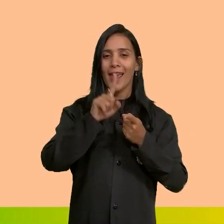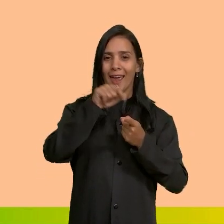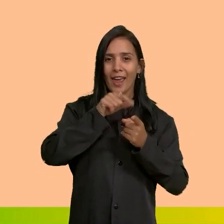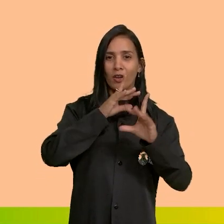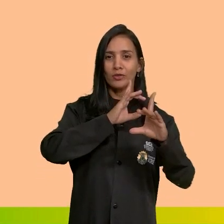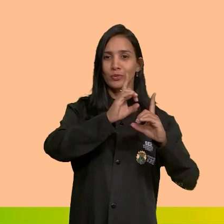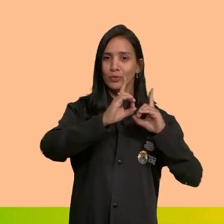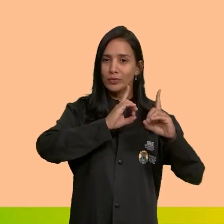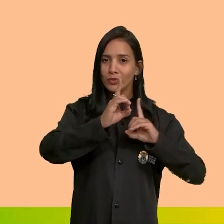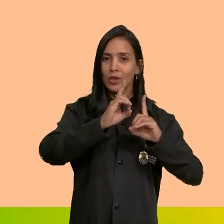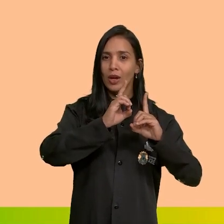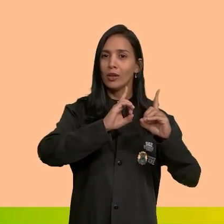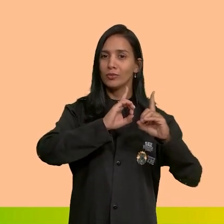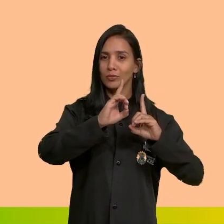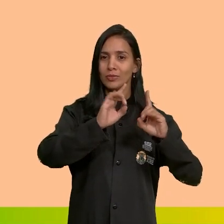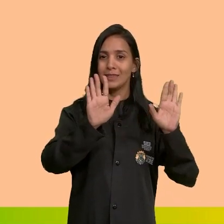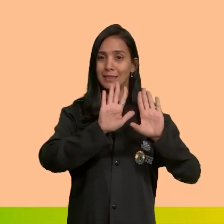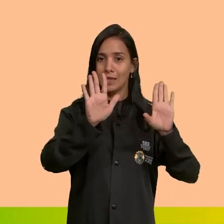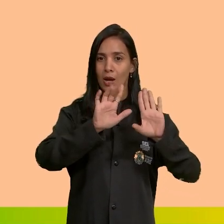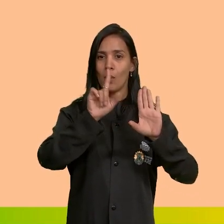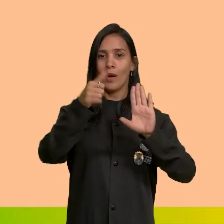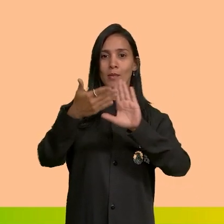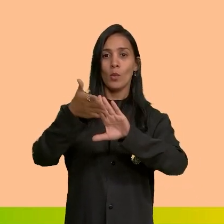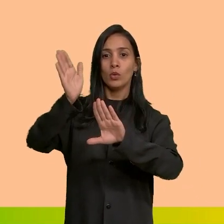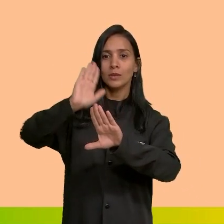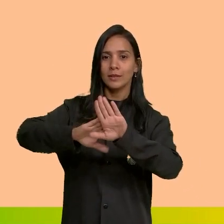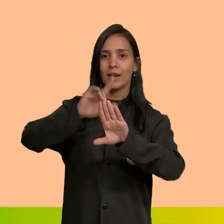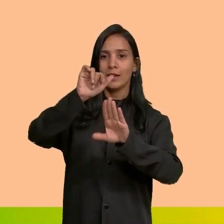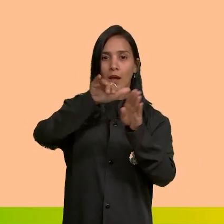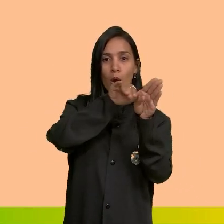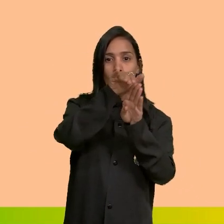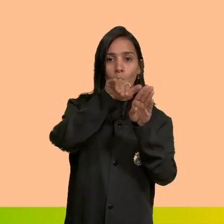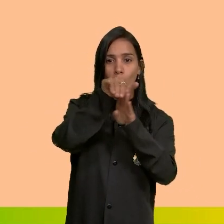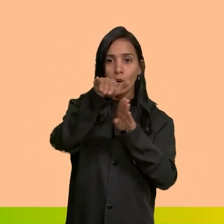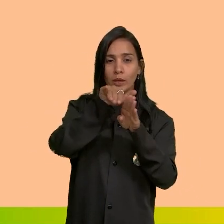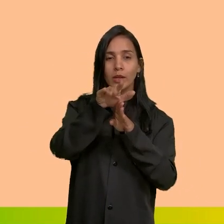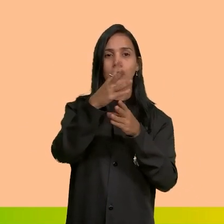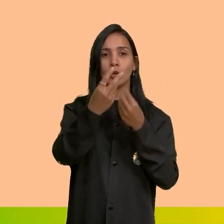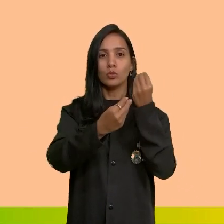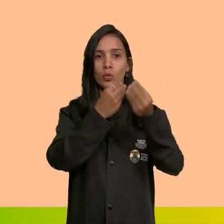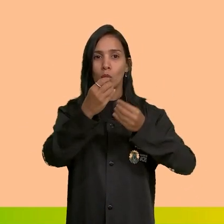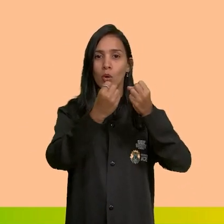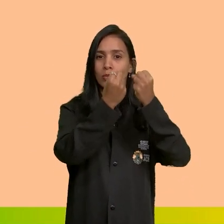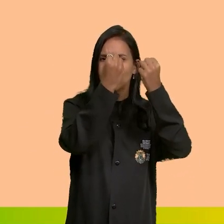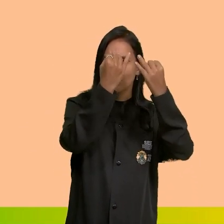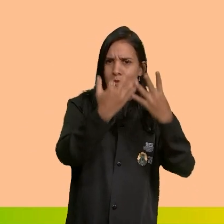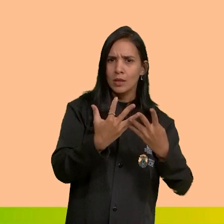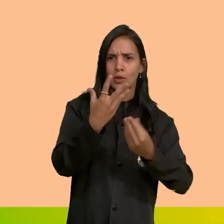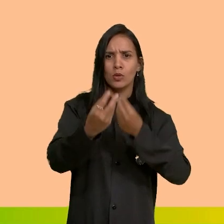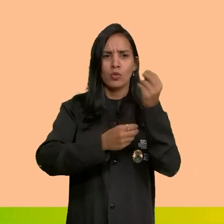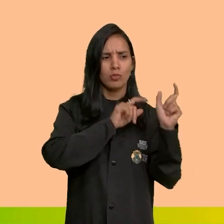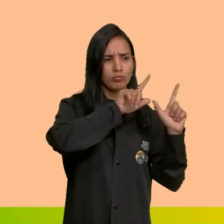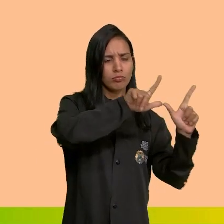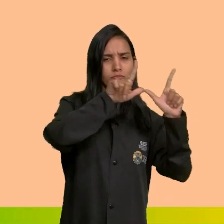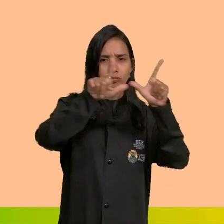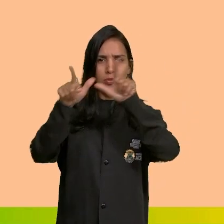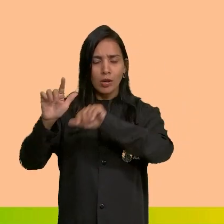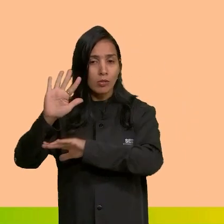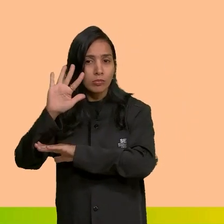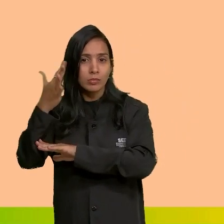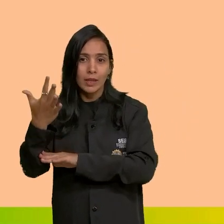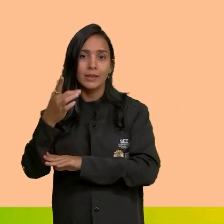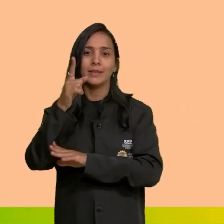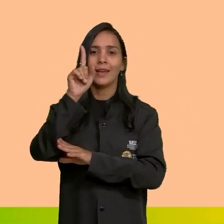vão estar nas falas dos personagens. Elas vão ser apenas instruções para